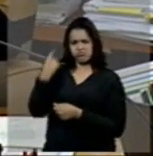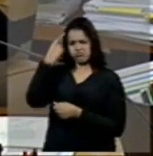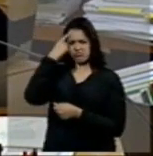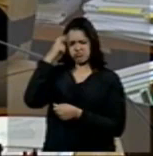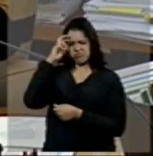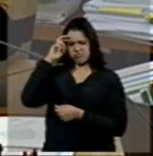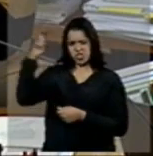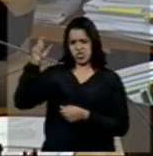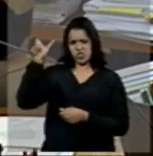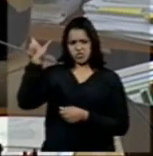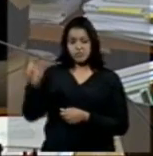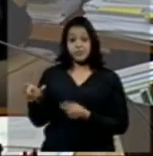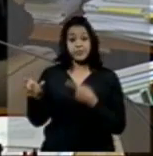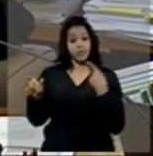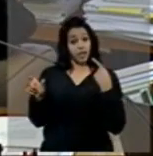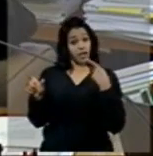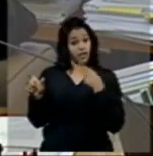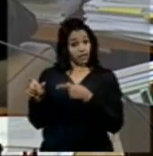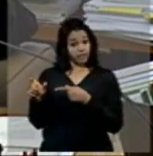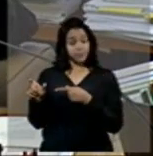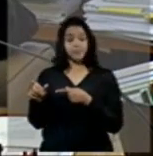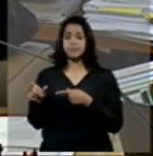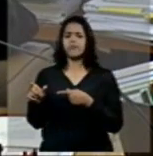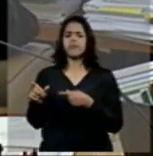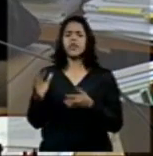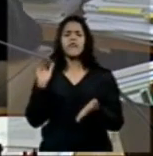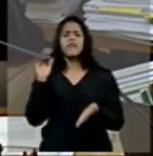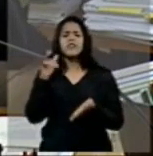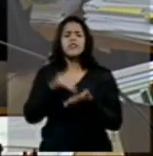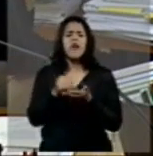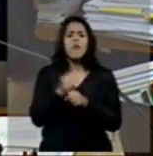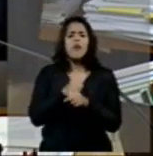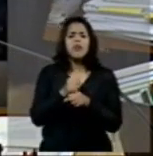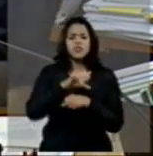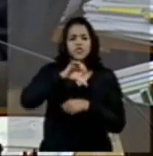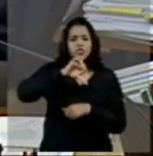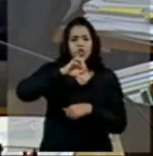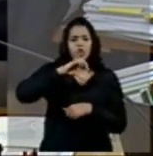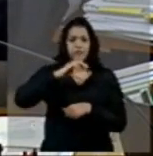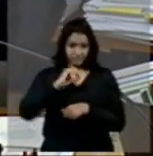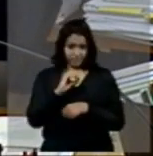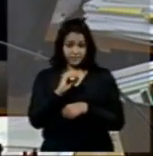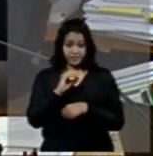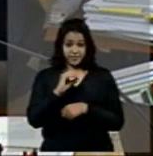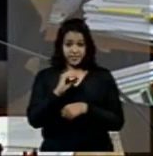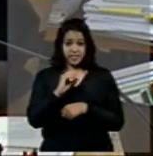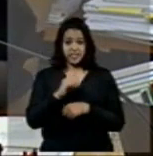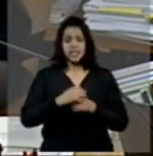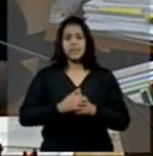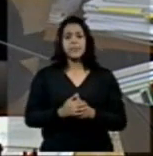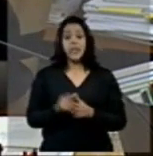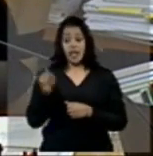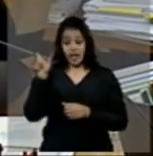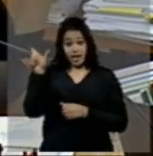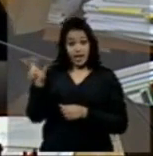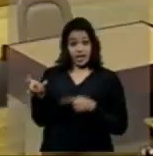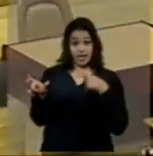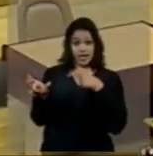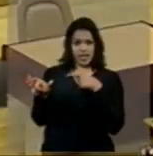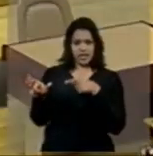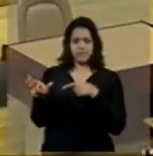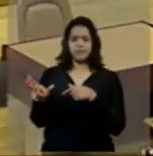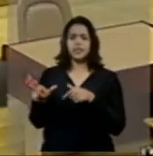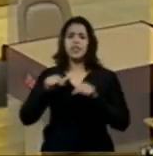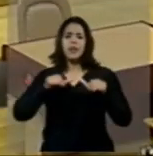intelectual. E no final dos anos 90, ministra Rosa, ele servia